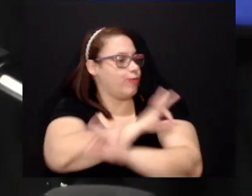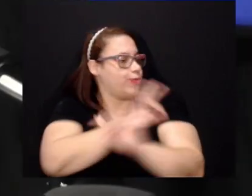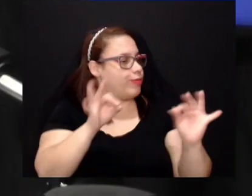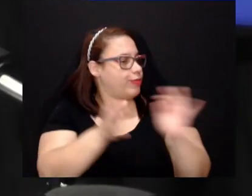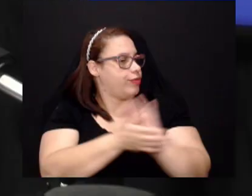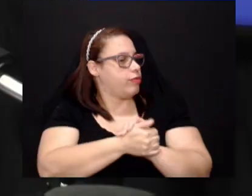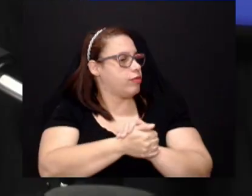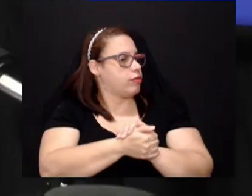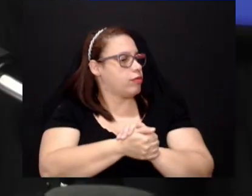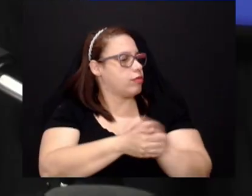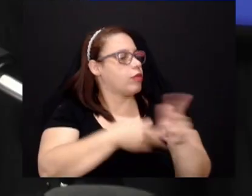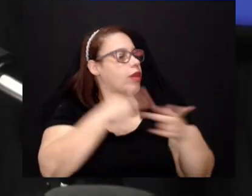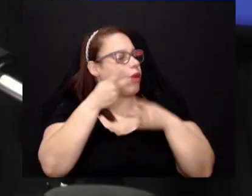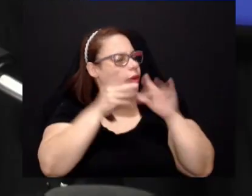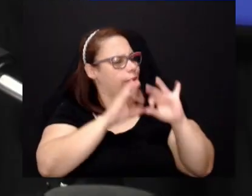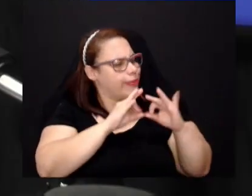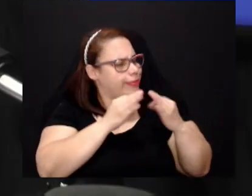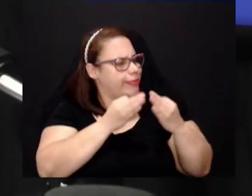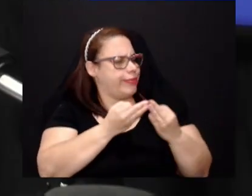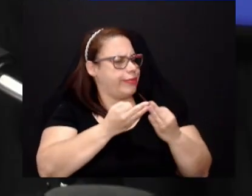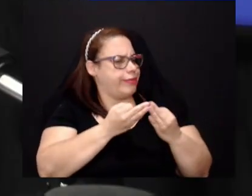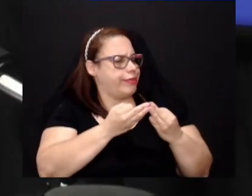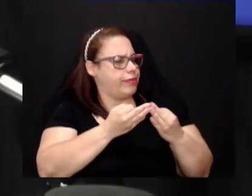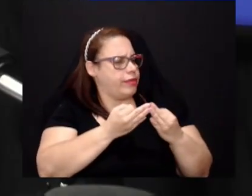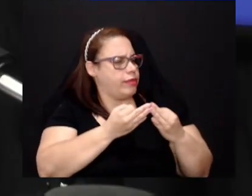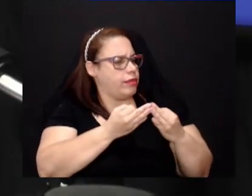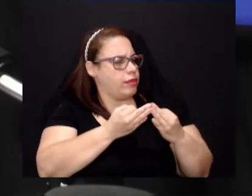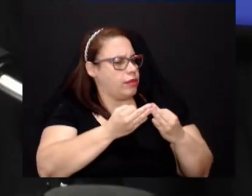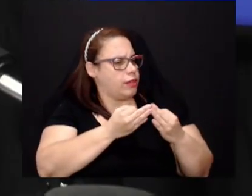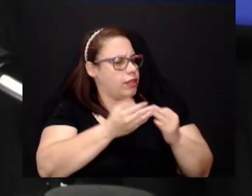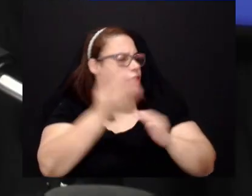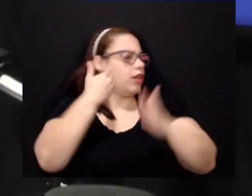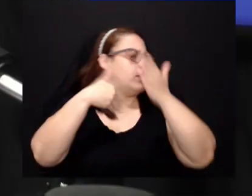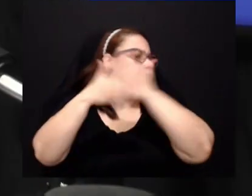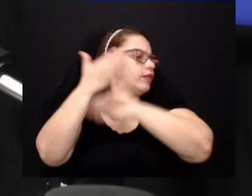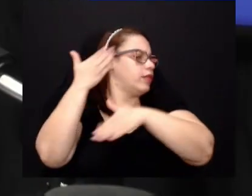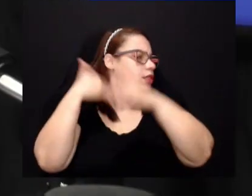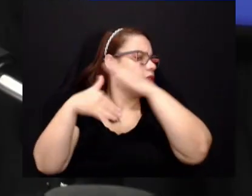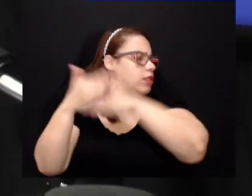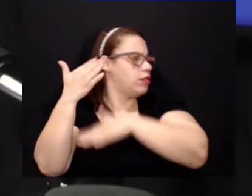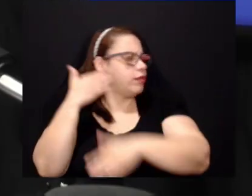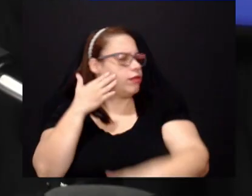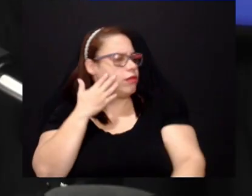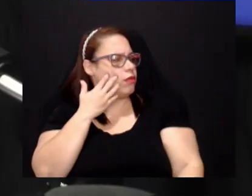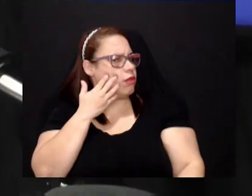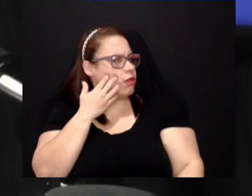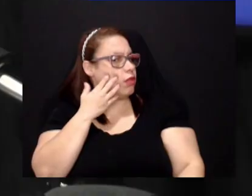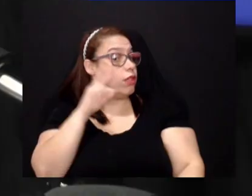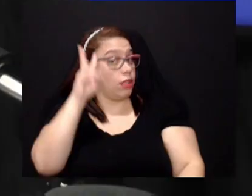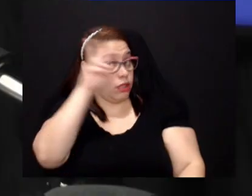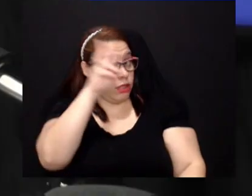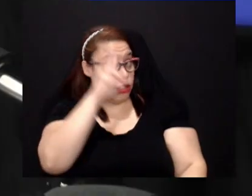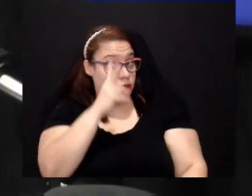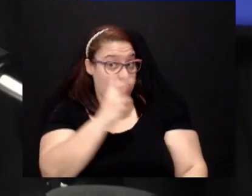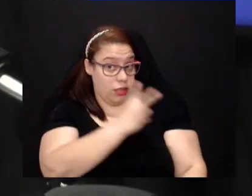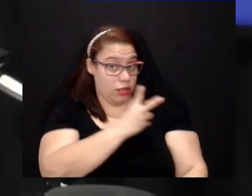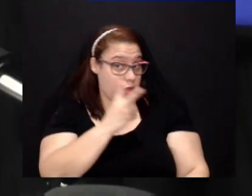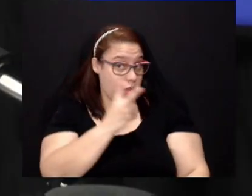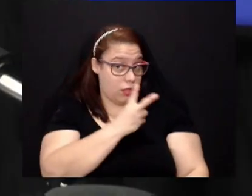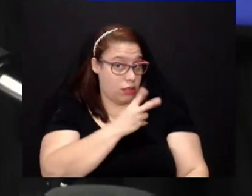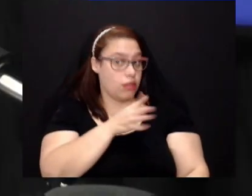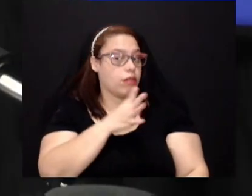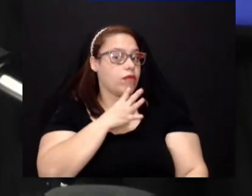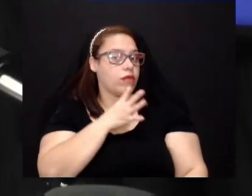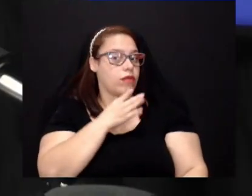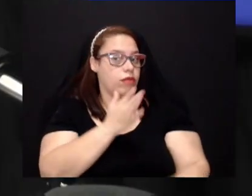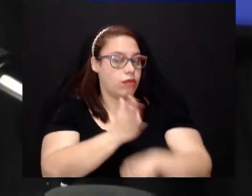em família, falando em ancestralidade, as histórias de vocês, né, que eu conheci antes